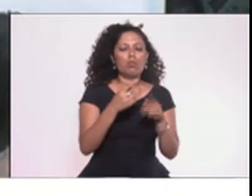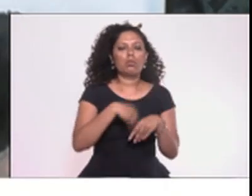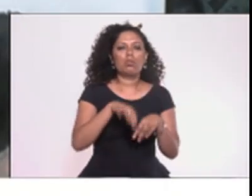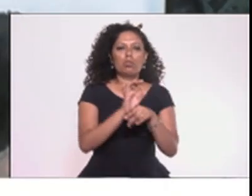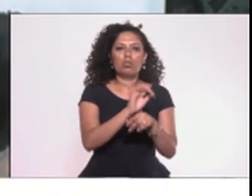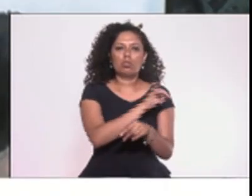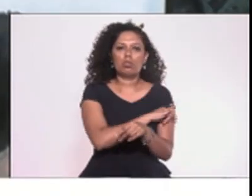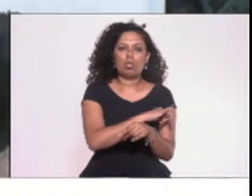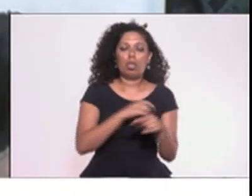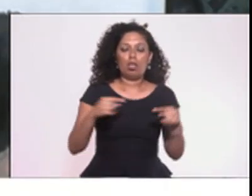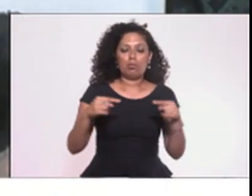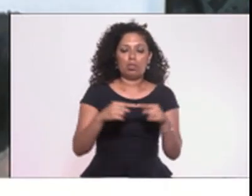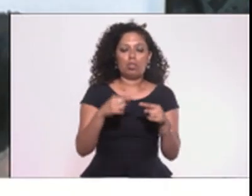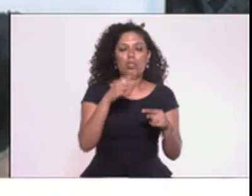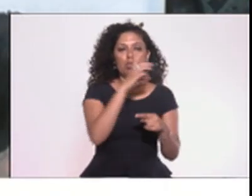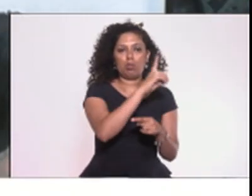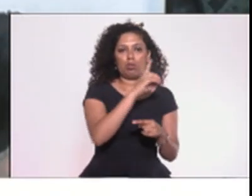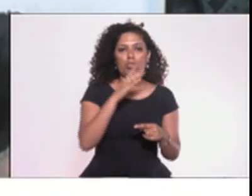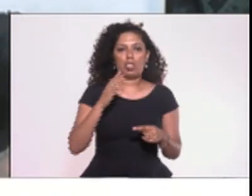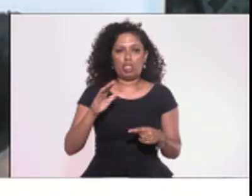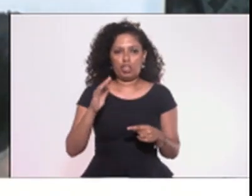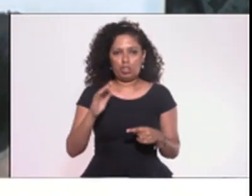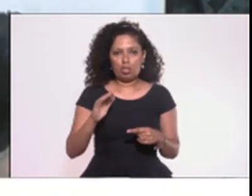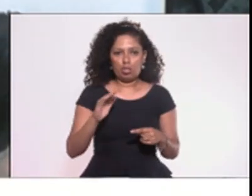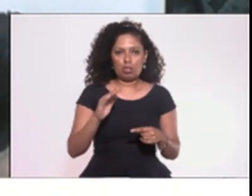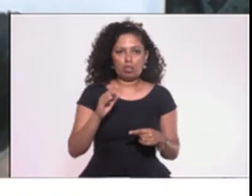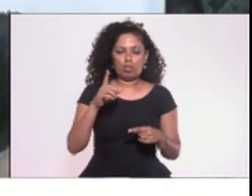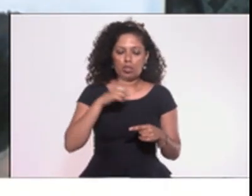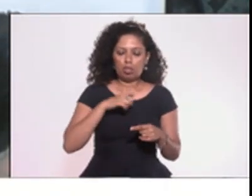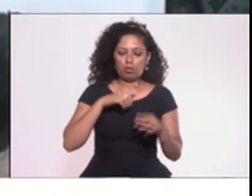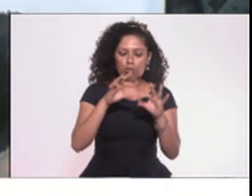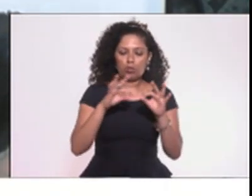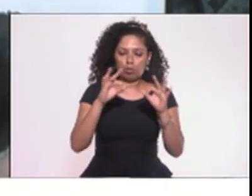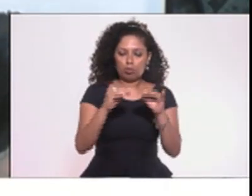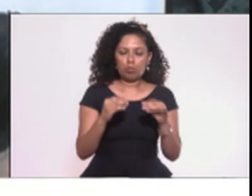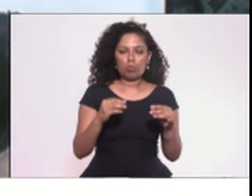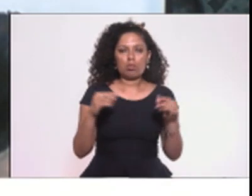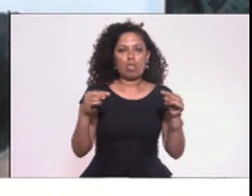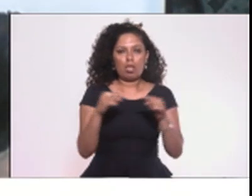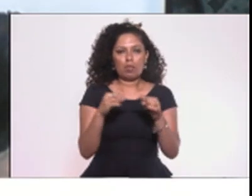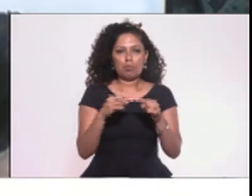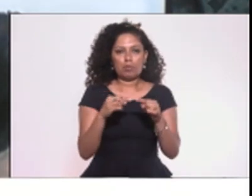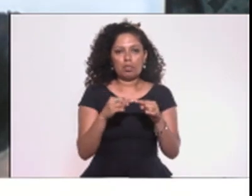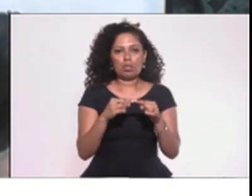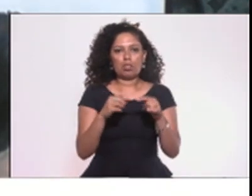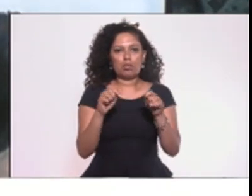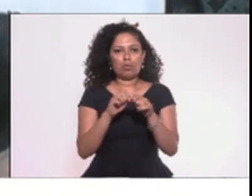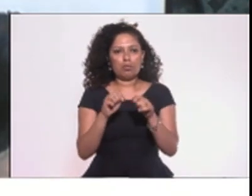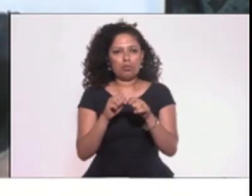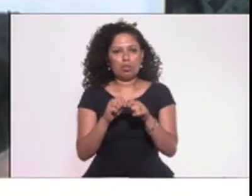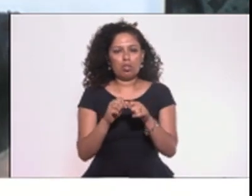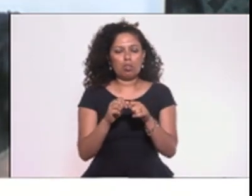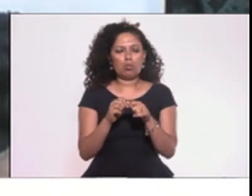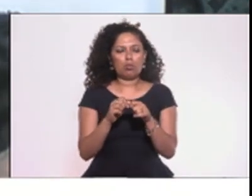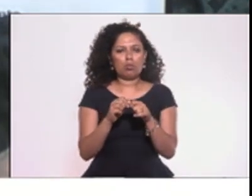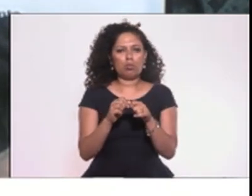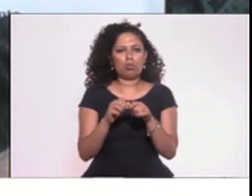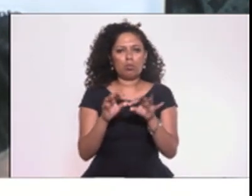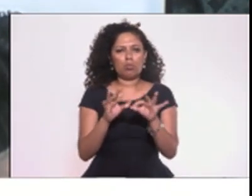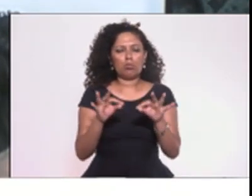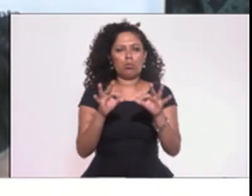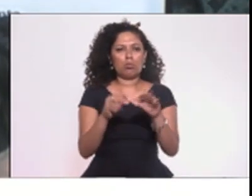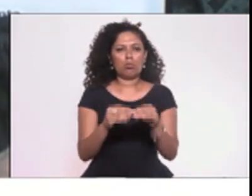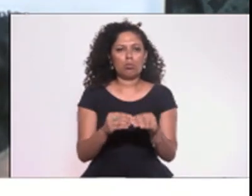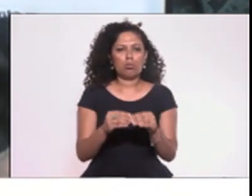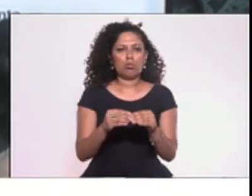é Duque de Caxias, e ele teve todo o processo dele financiado, veículos e equipamentos, inclusive